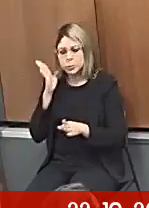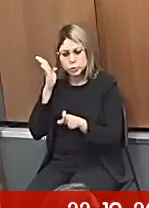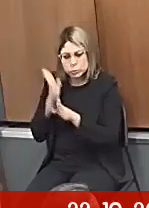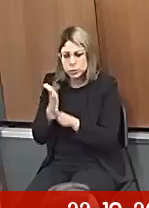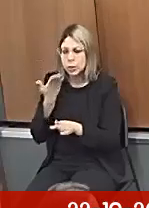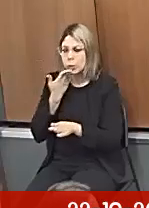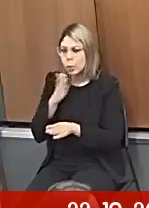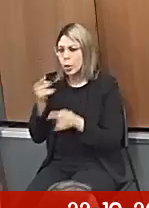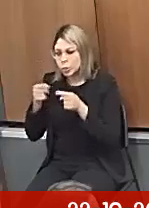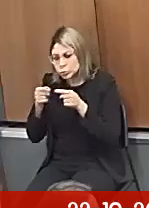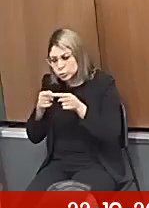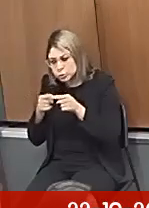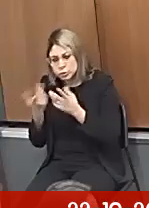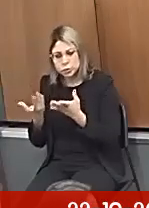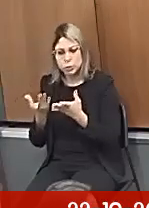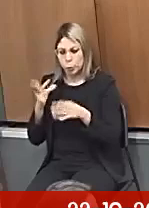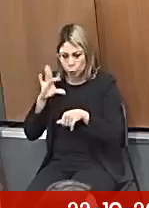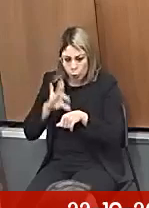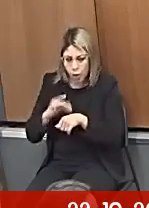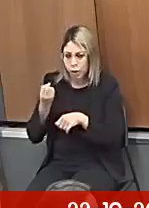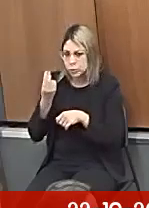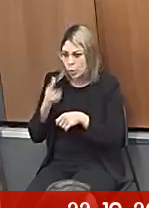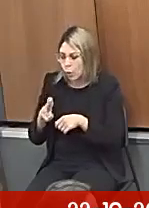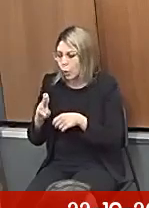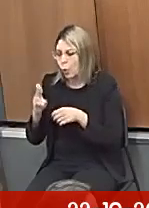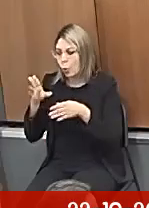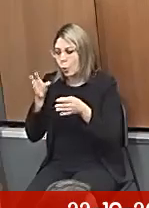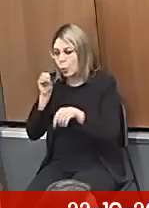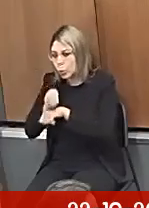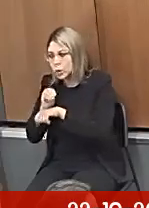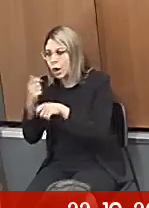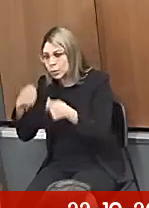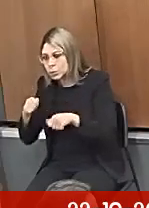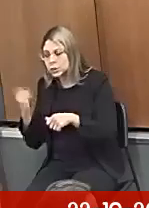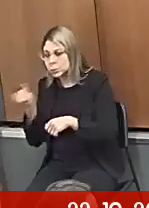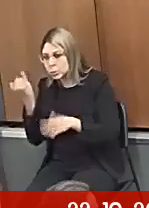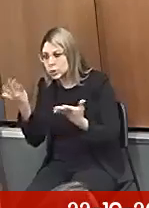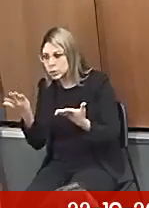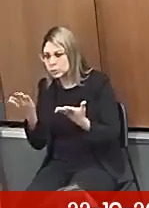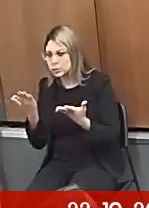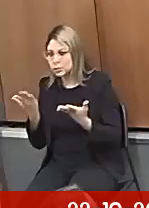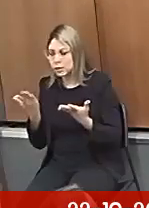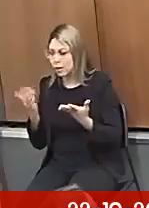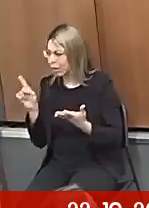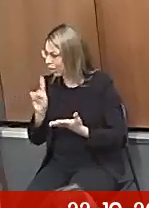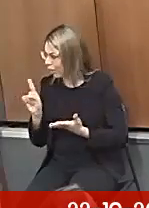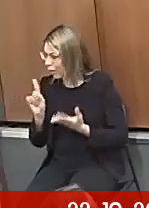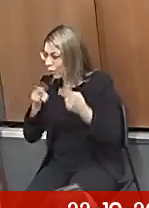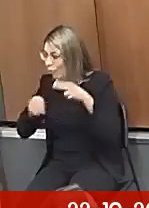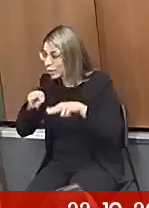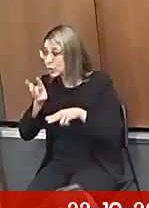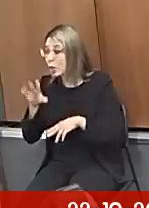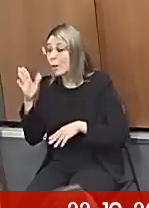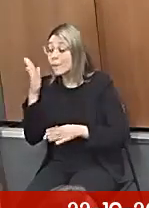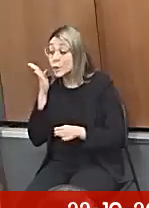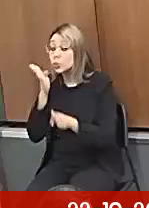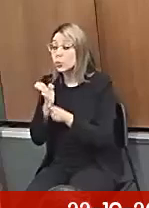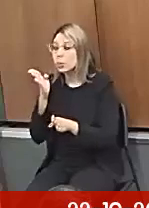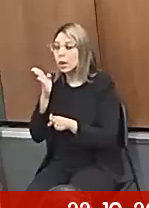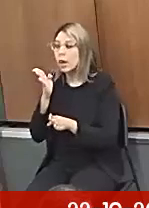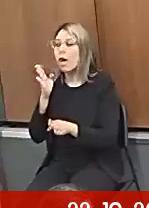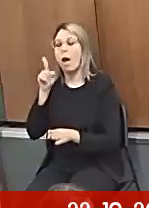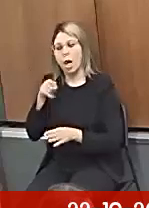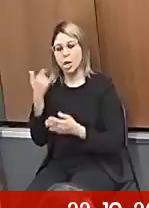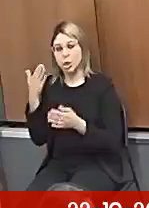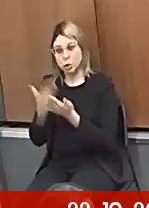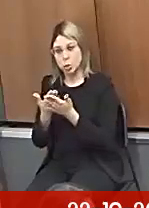diagnóstica, mas não é uma avaliação diagnóstica. É uma avaliação que é feita para que a escola depois